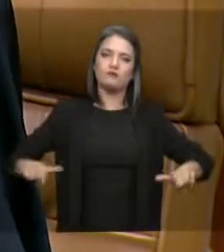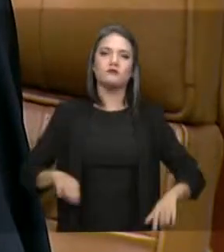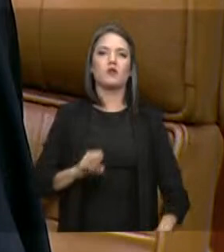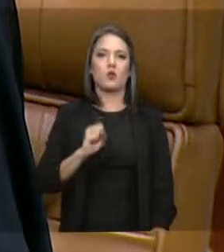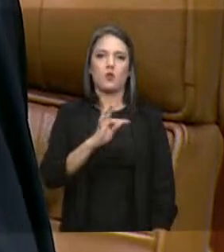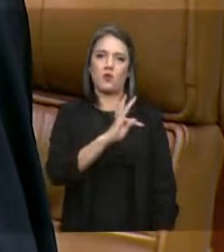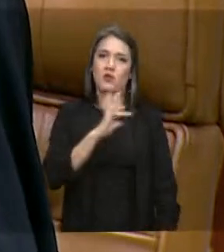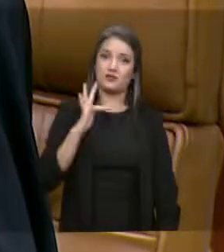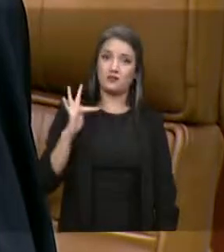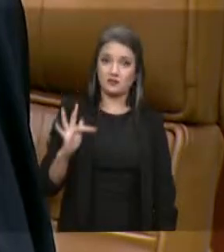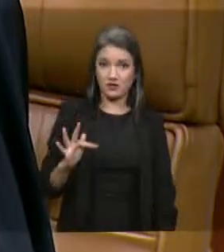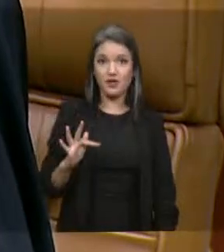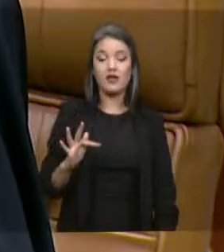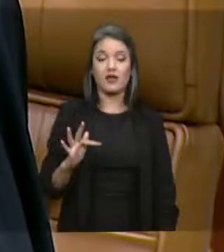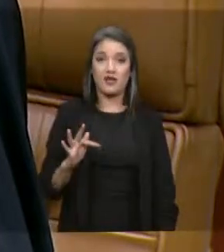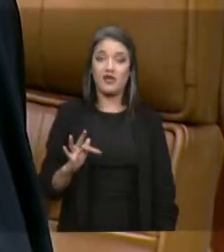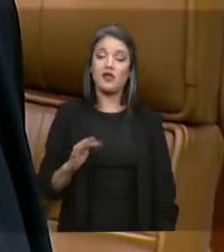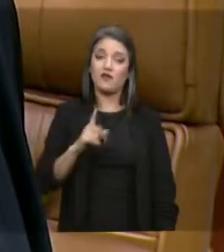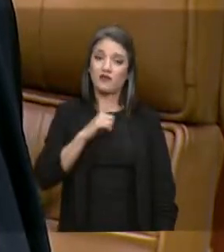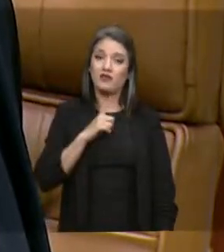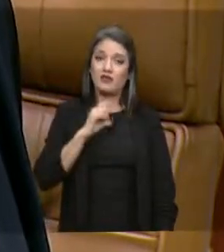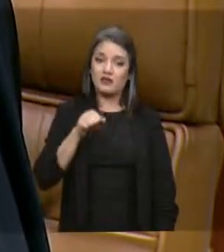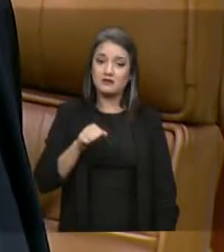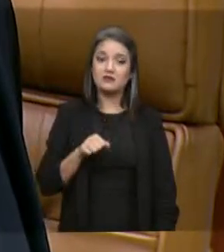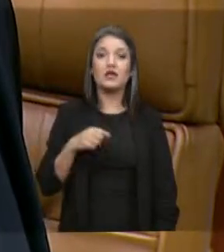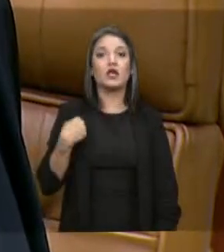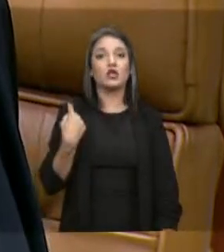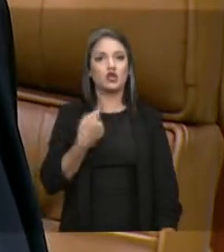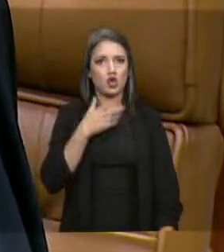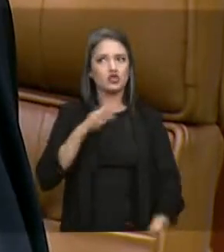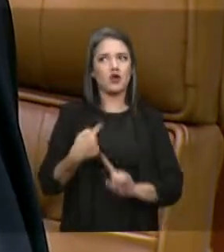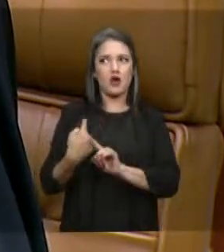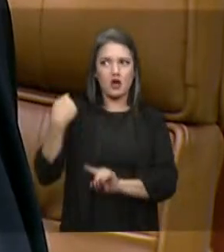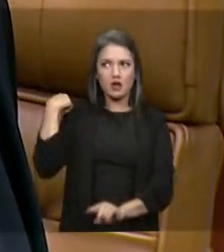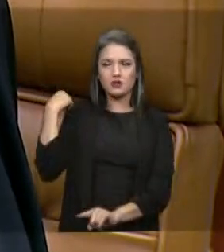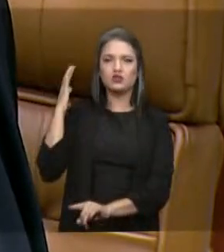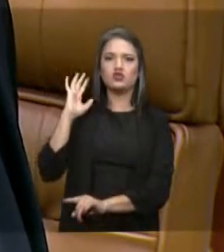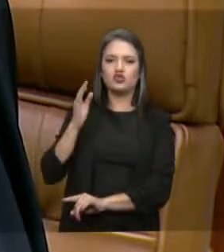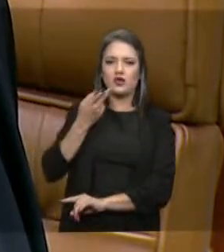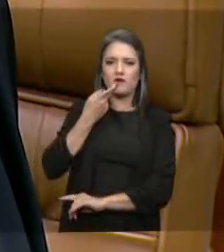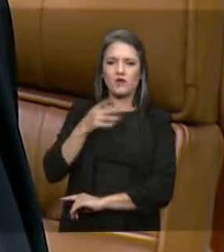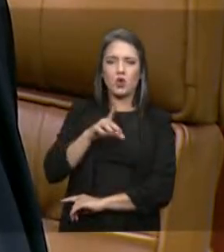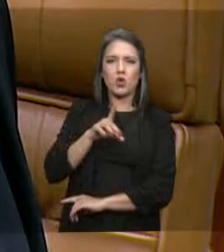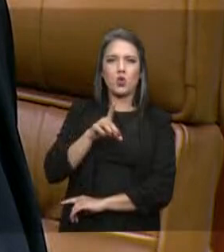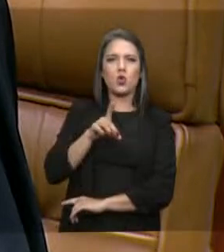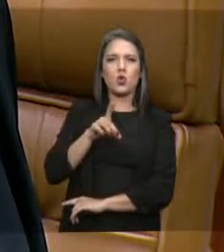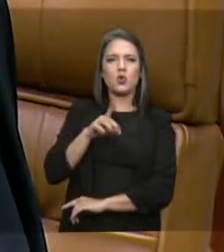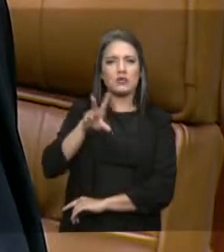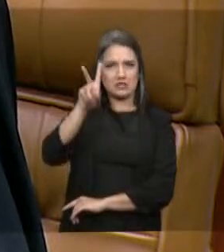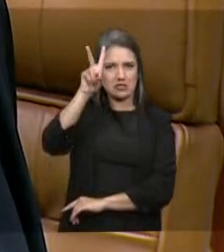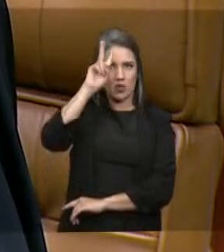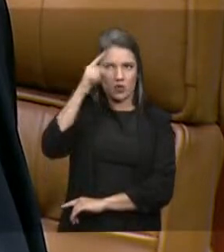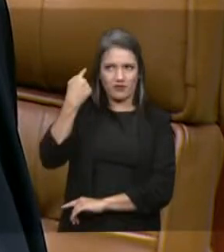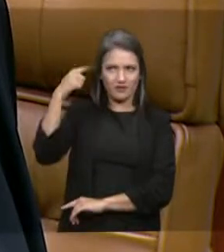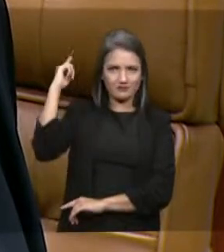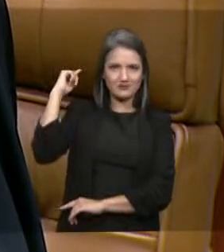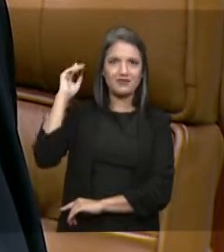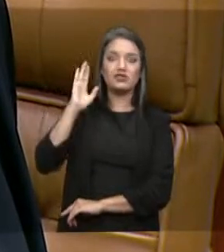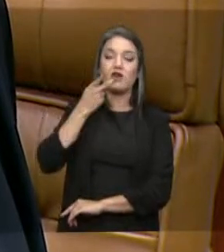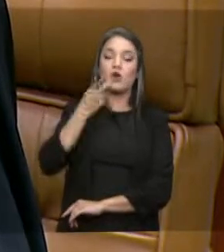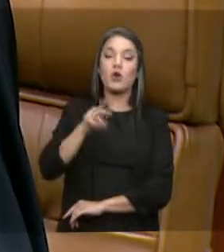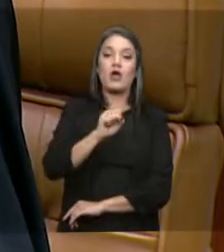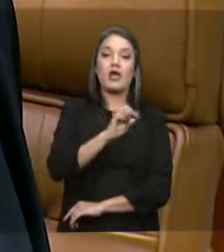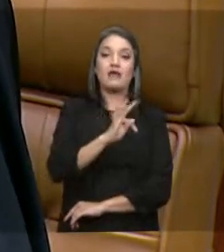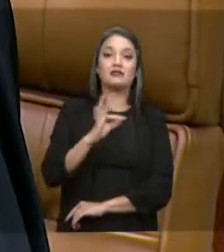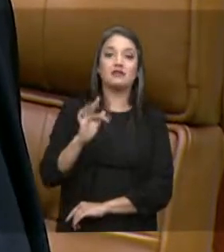vai realizar eu disse isso o presidente nós dissemos isso no dia na segunda-feira o Supremo Tribunal Federal